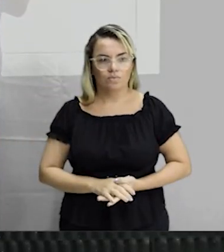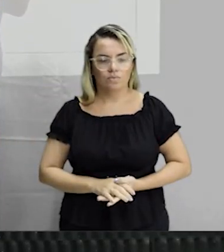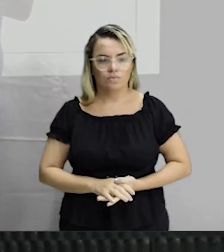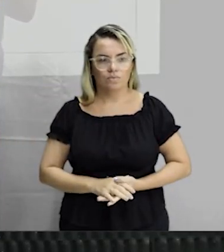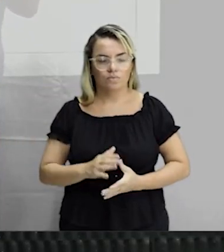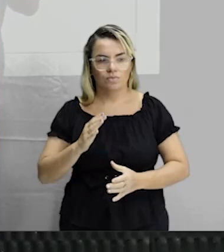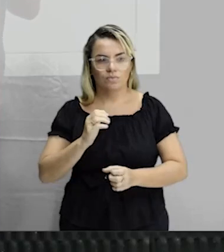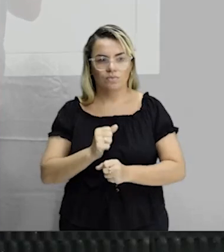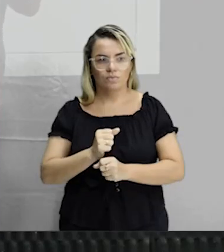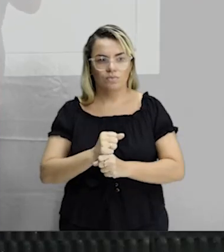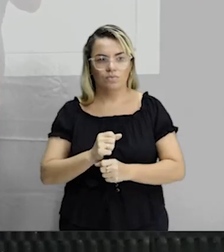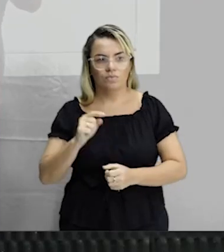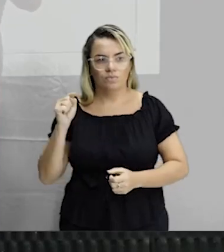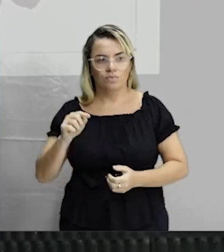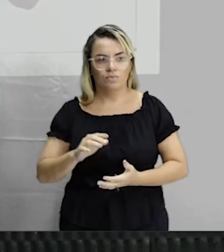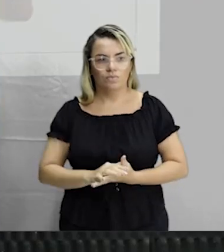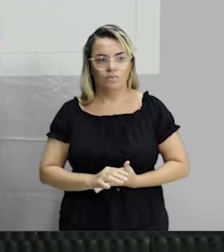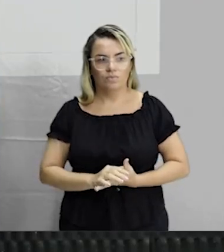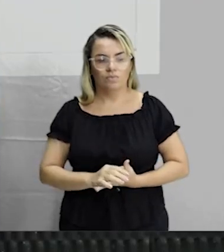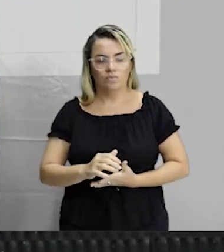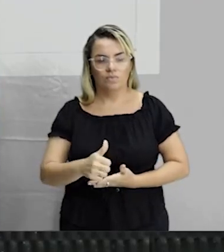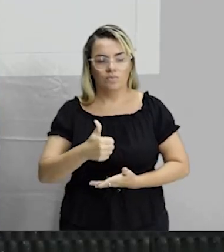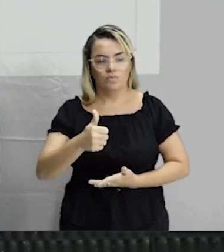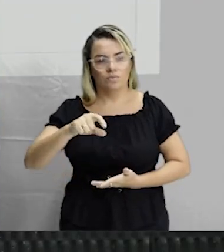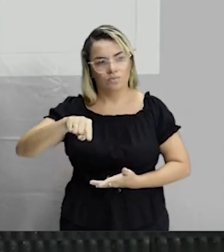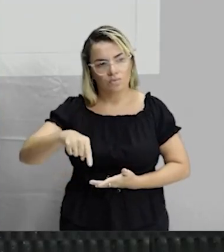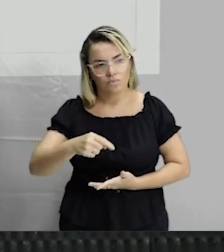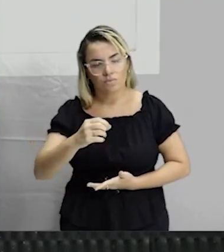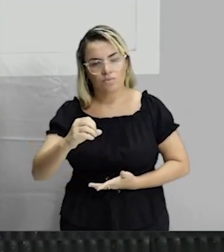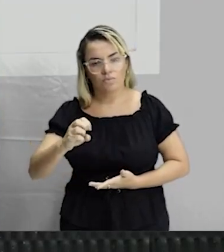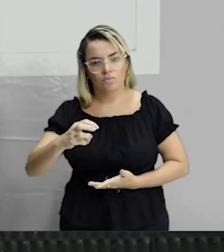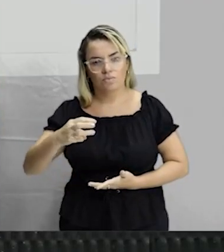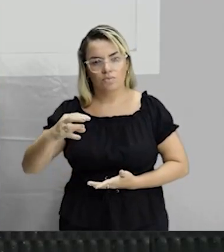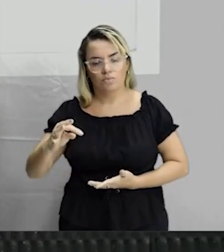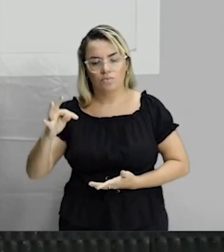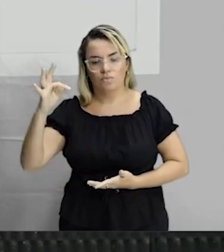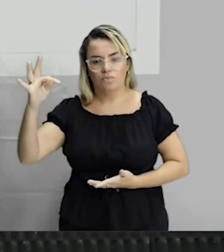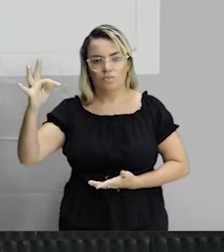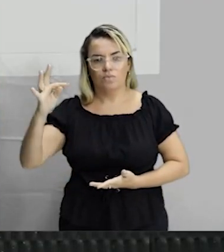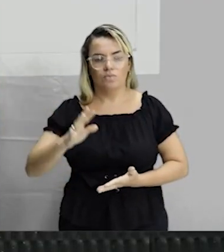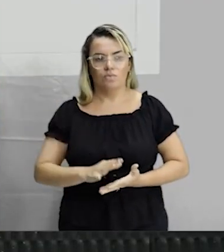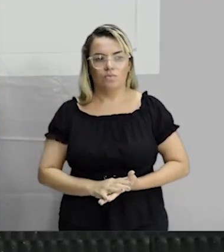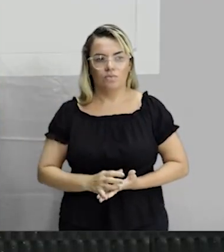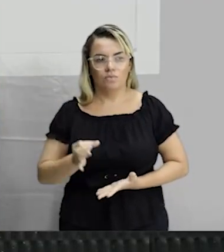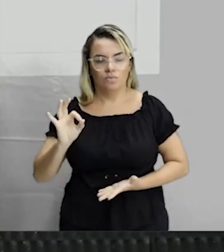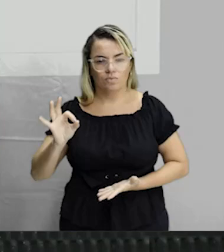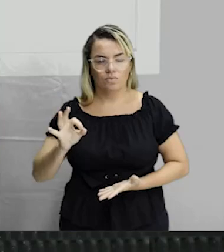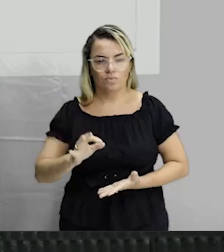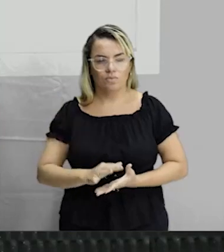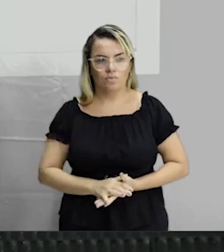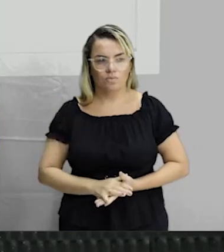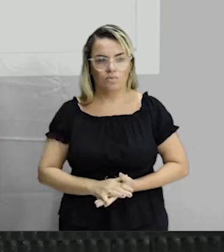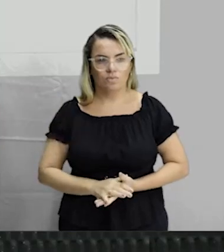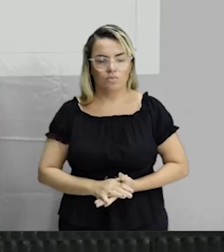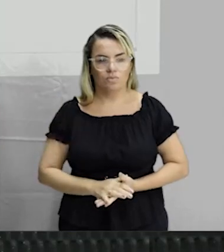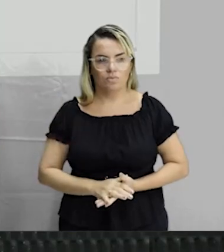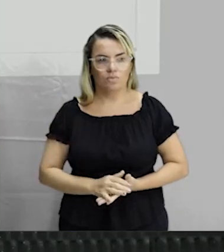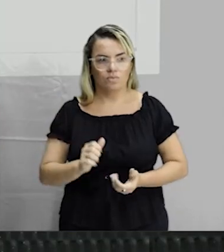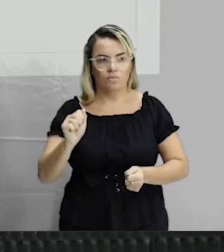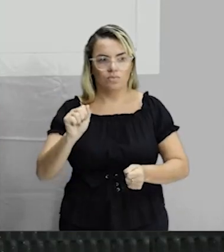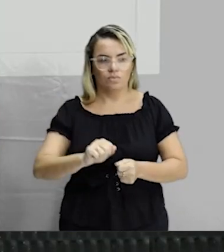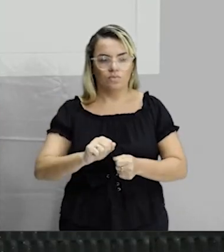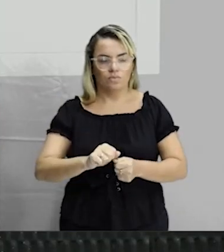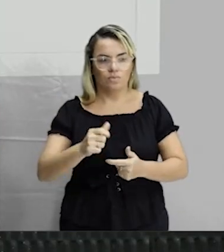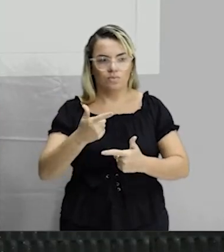1,03. Isso aqui é elevado a T. Certo? Beleza, vamos realizar essa